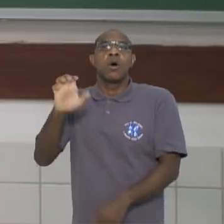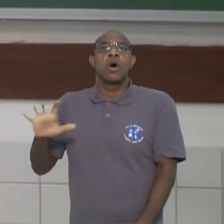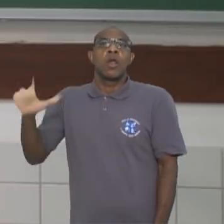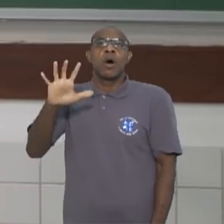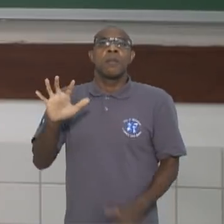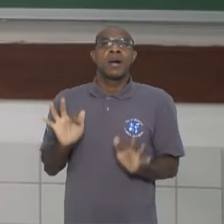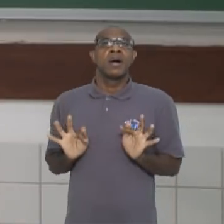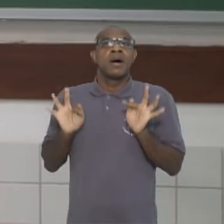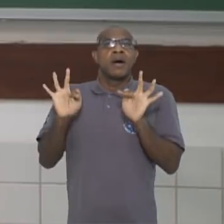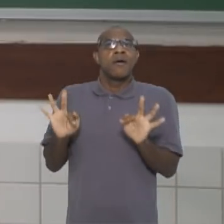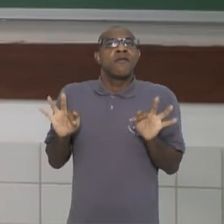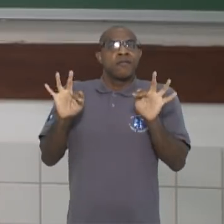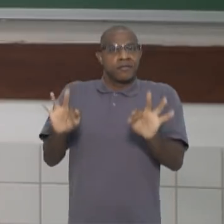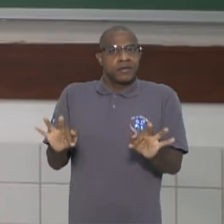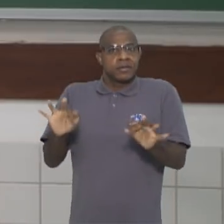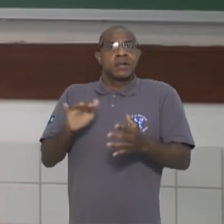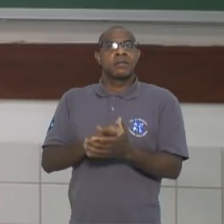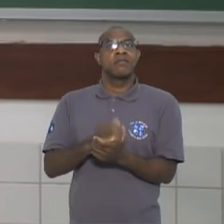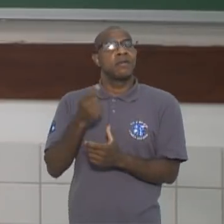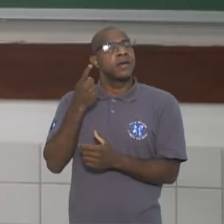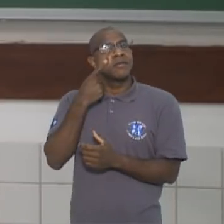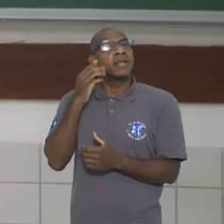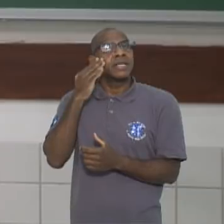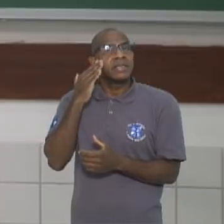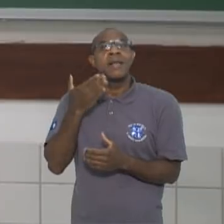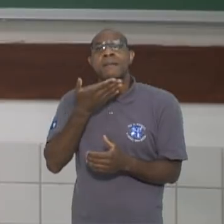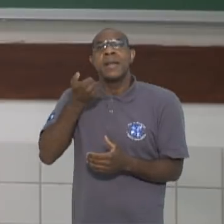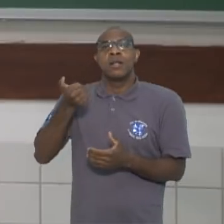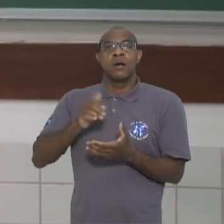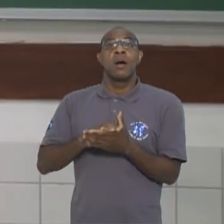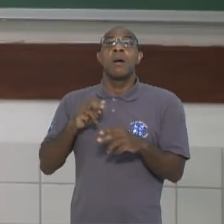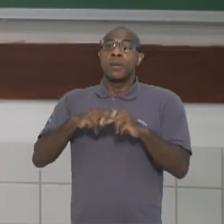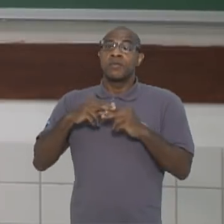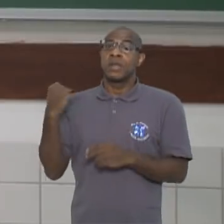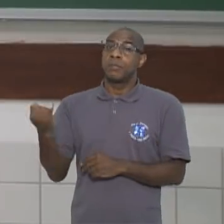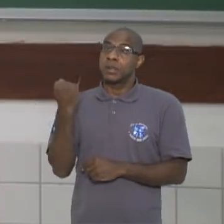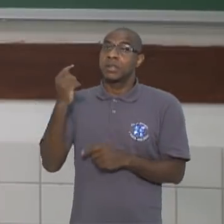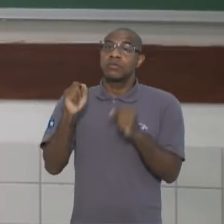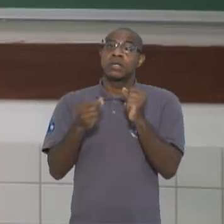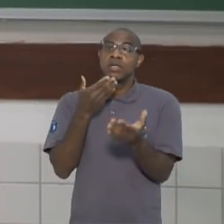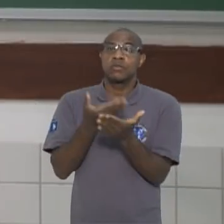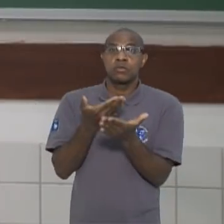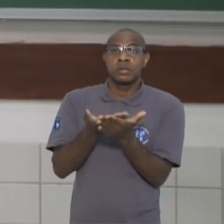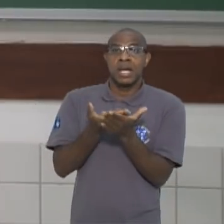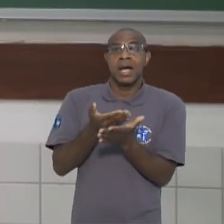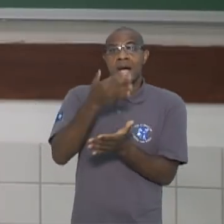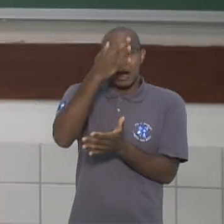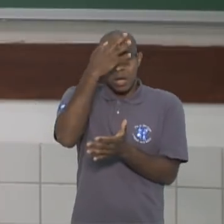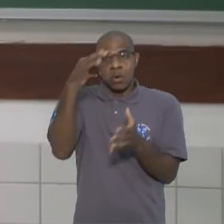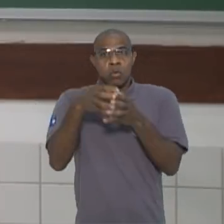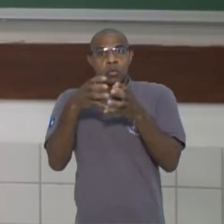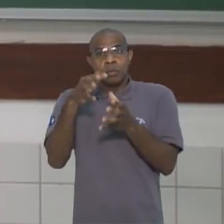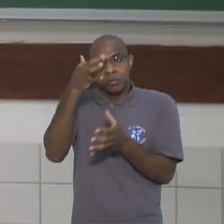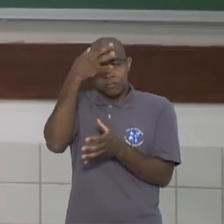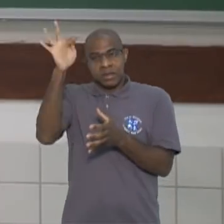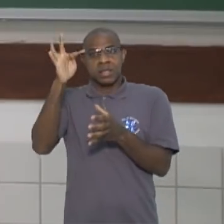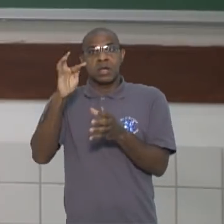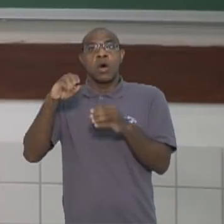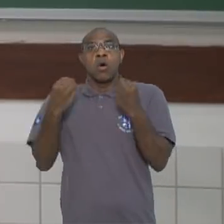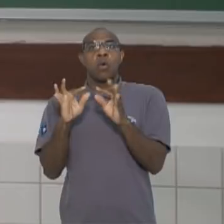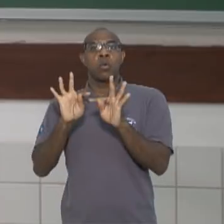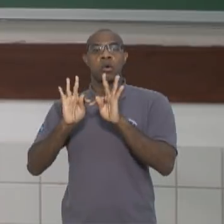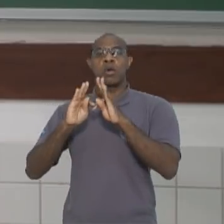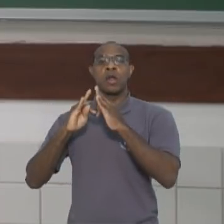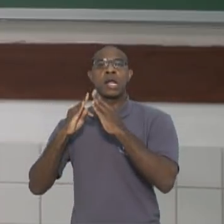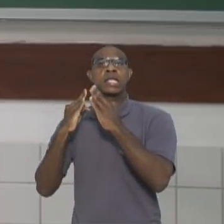Então a gente vai entender melhor essa dinâmica. Por isso que é tão importante se estudar os francos ou as tribos francas, que a